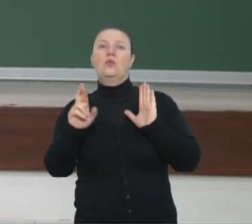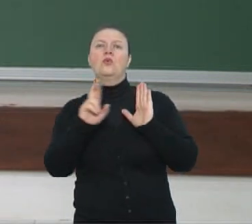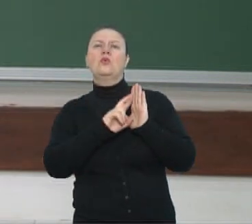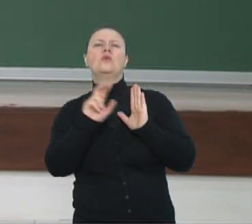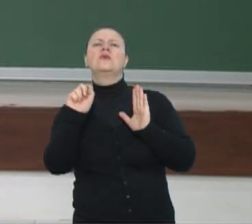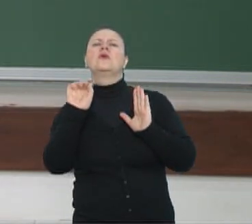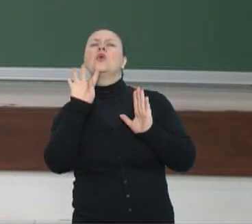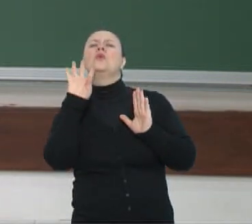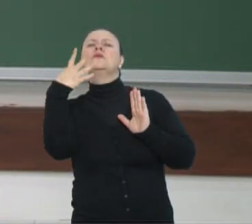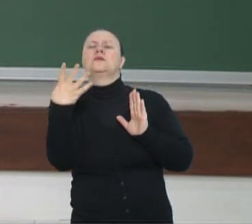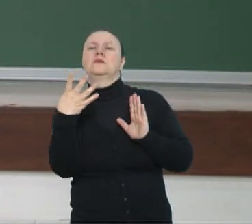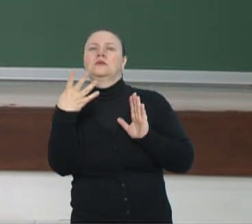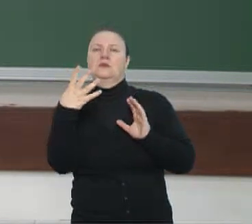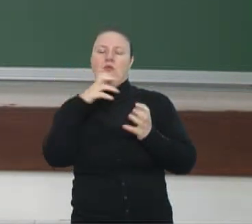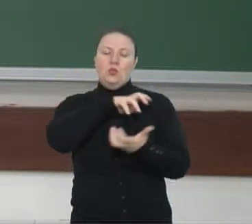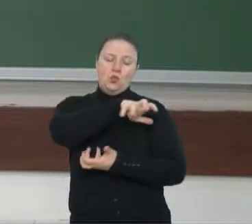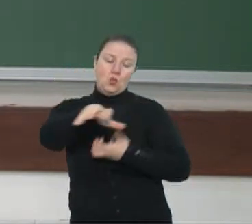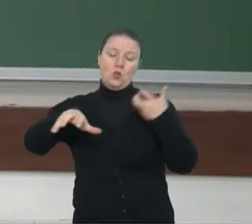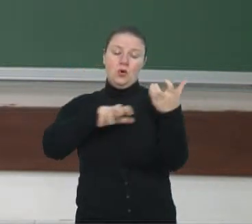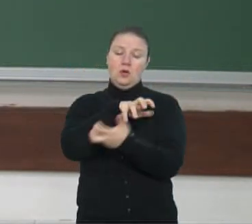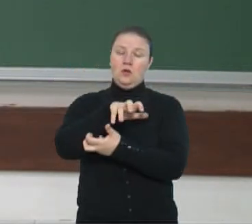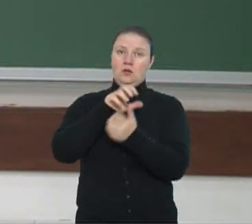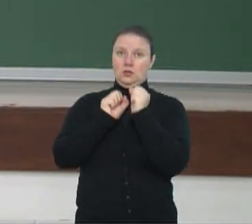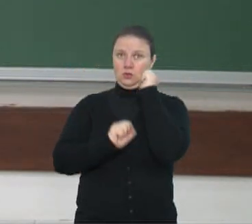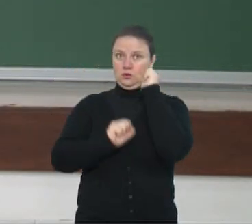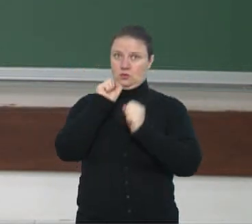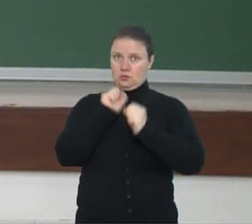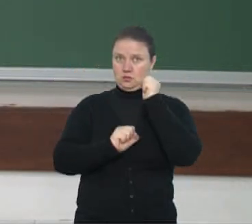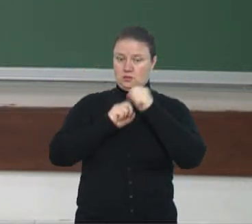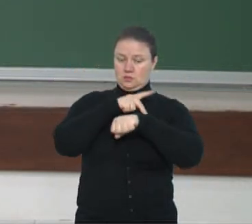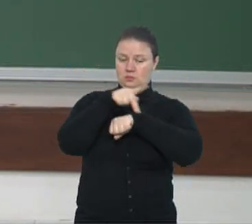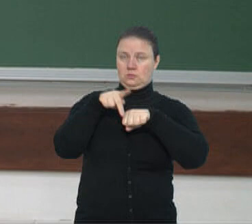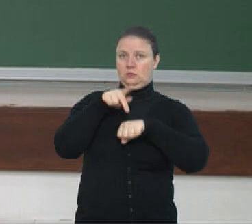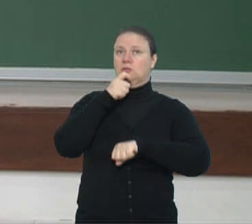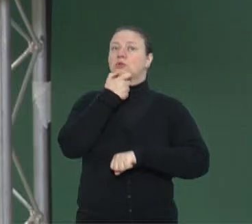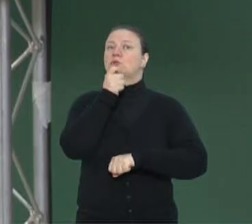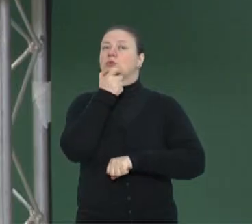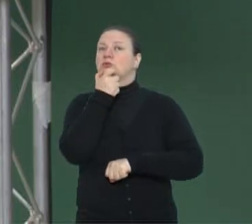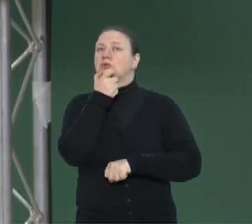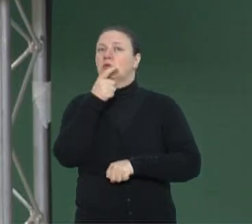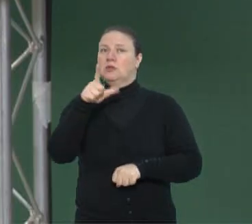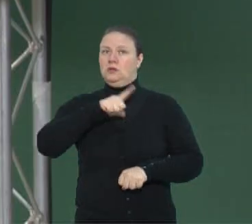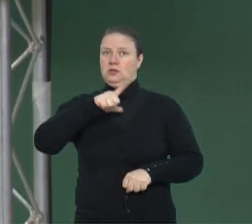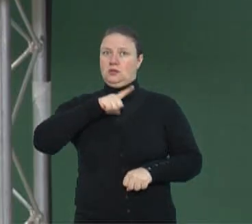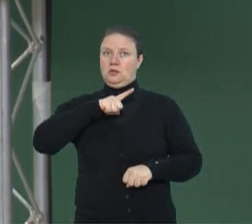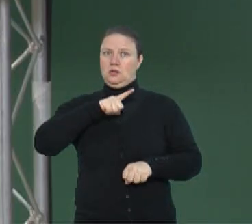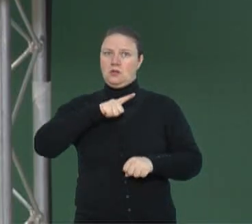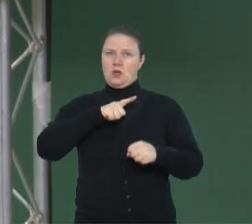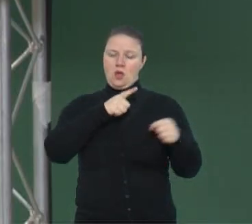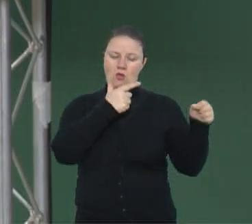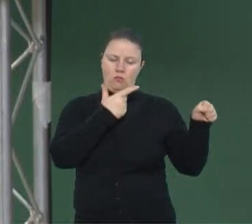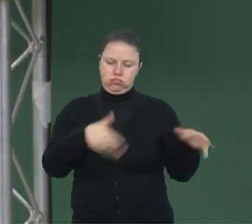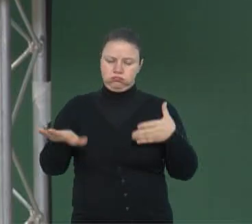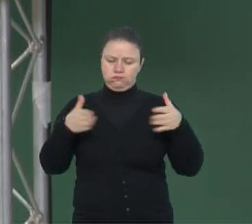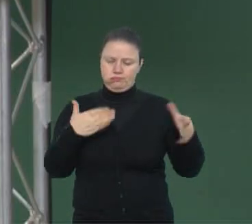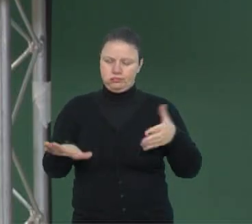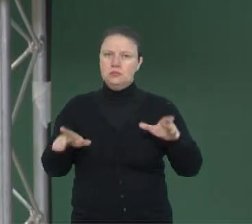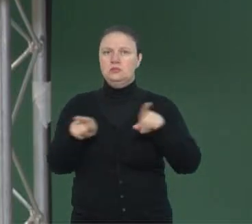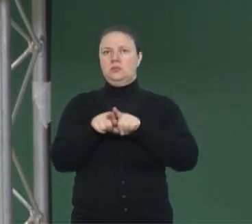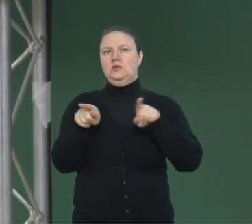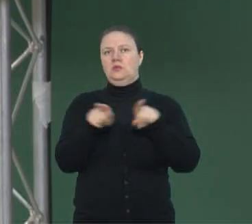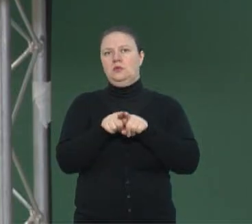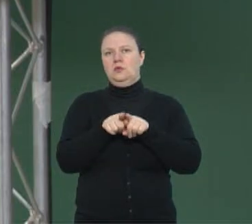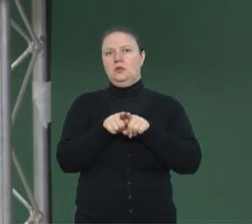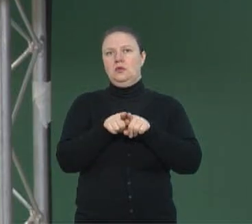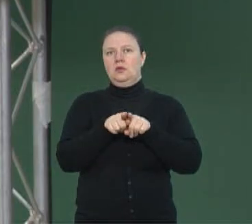Revolução Industrial, então, para a nossa caríssima Inglaterra? Bom, você vai ter a grande aumento da produção de bens, você vai ter a